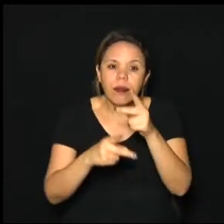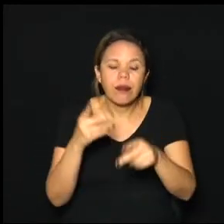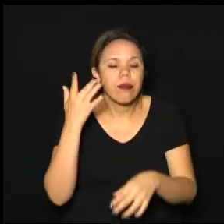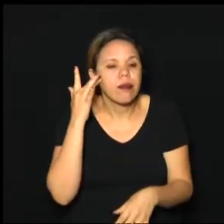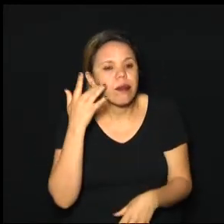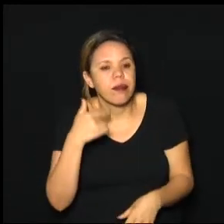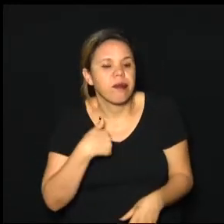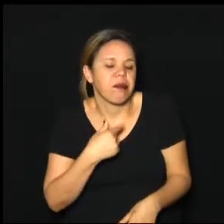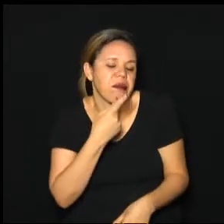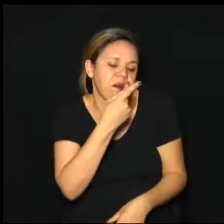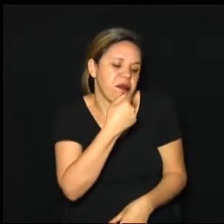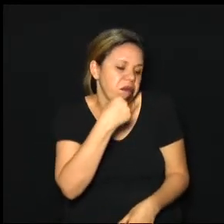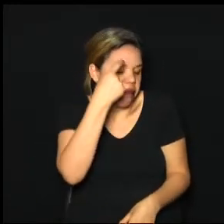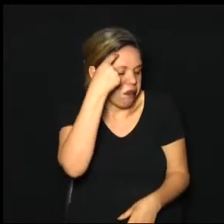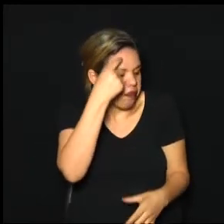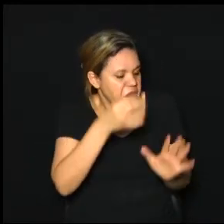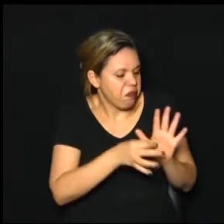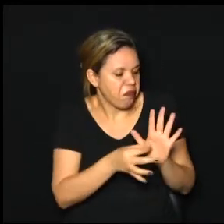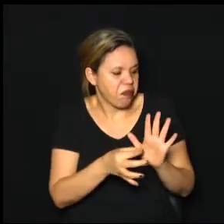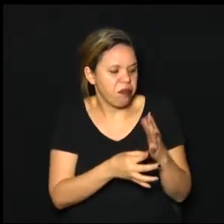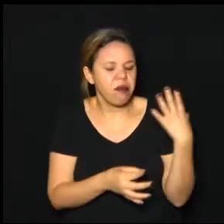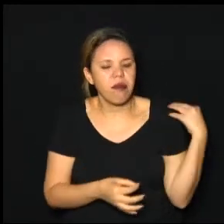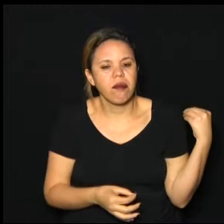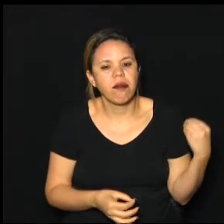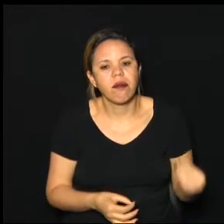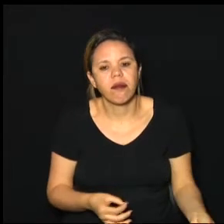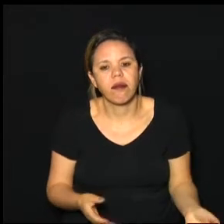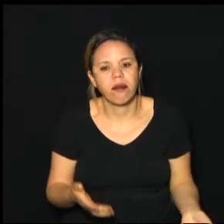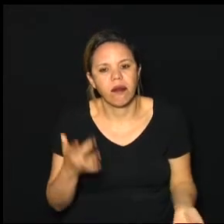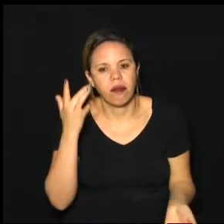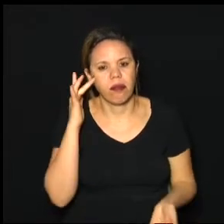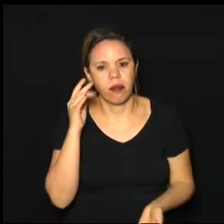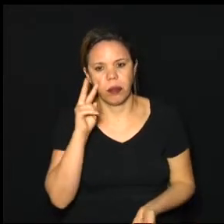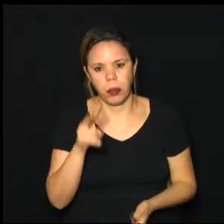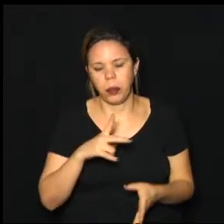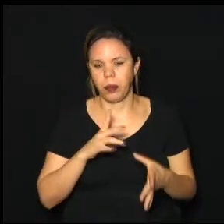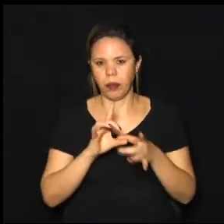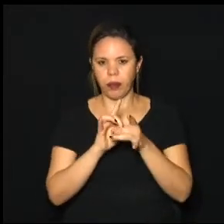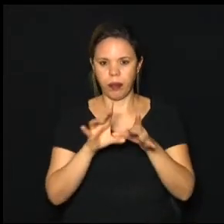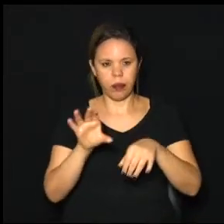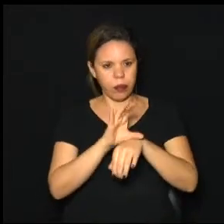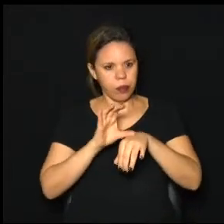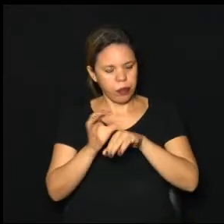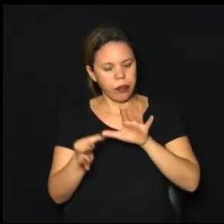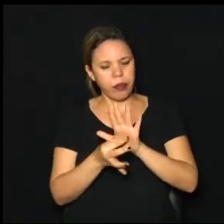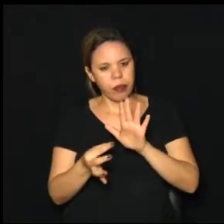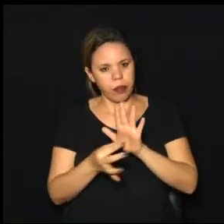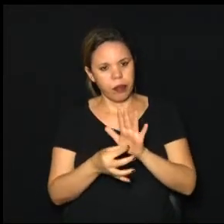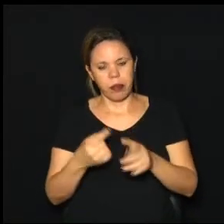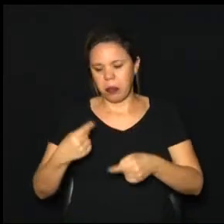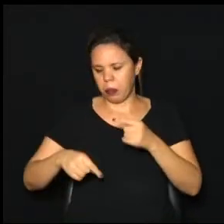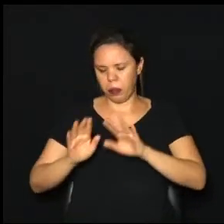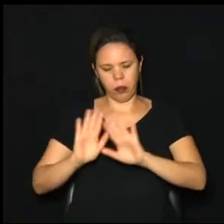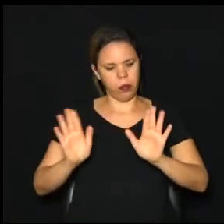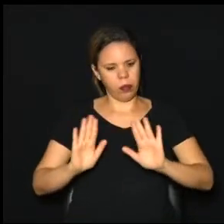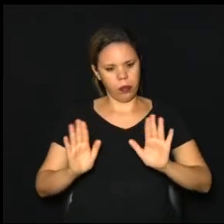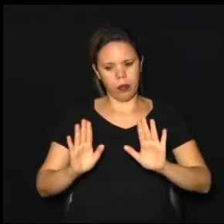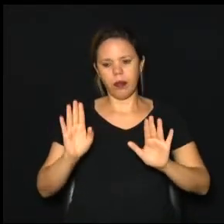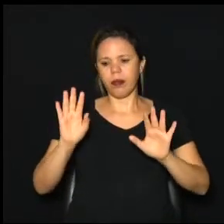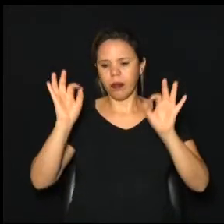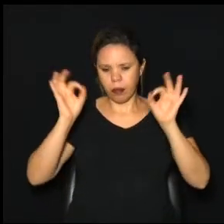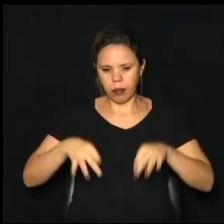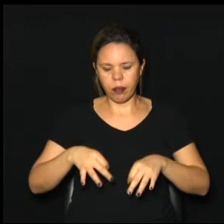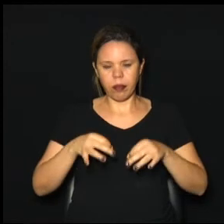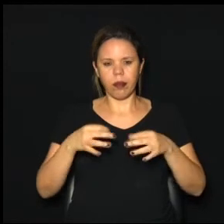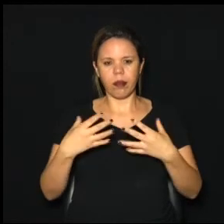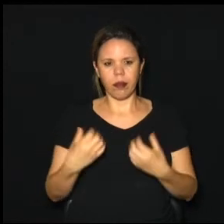eu estou falando o que eu penso, é a minha opinião. Veja, nós temos a liberdade constitucional da opinião e eu não estou discutindo isso é sagrado,